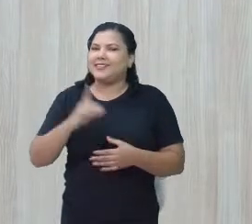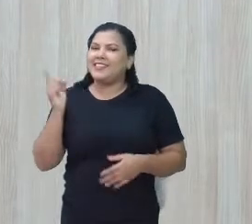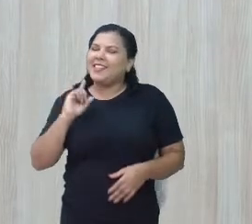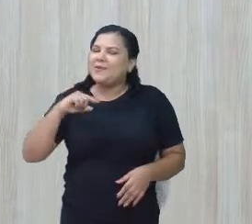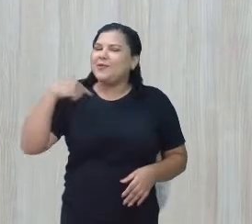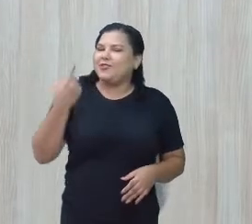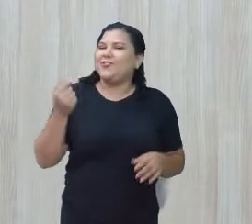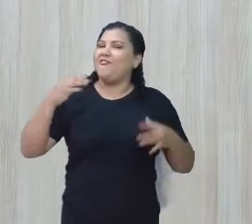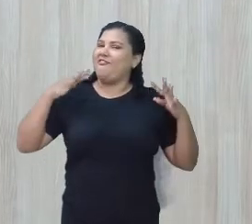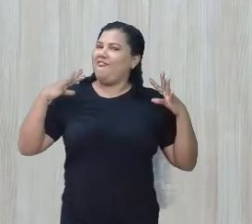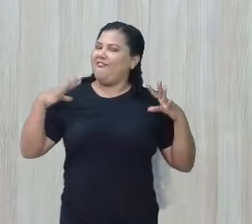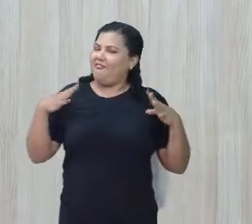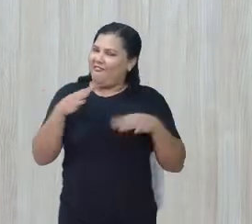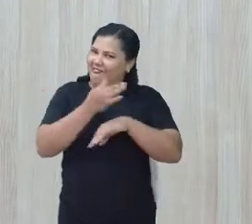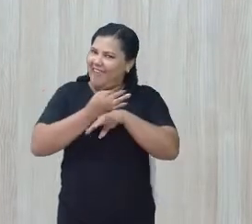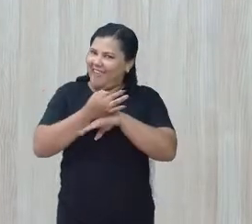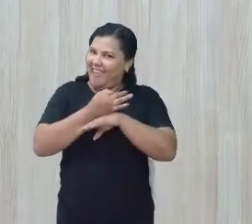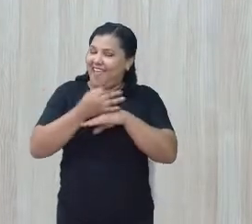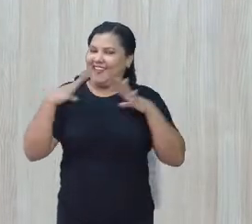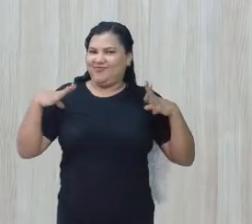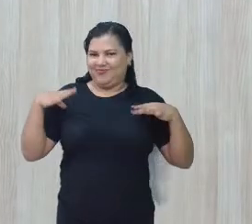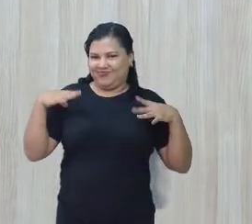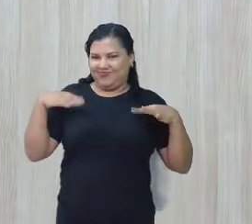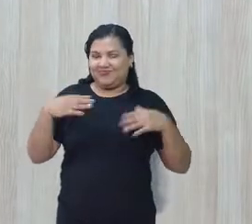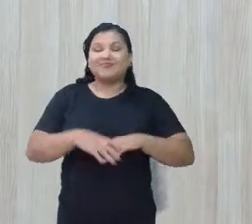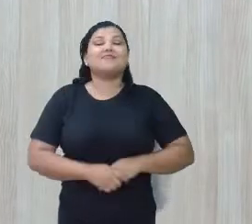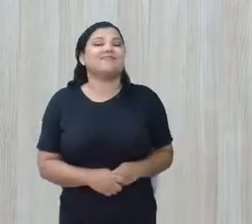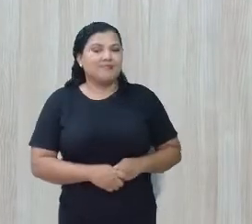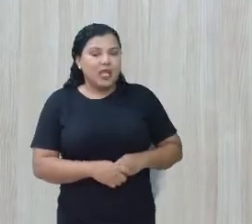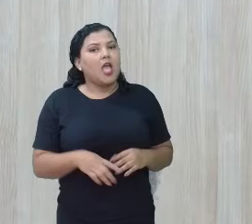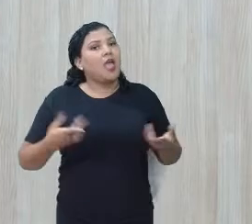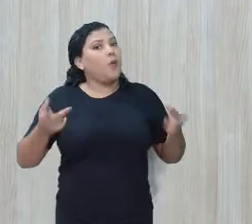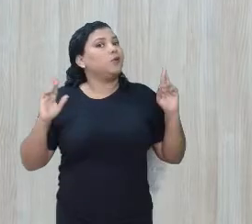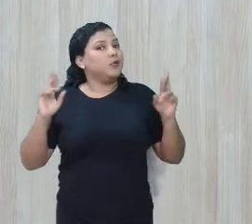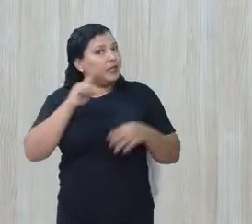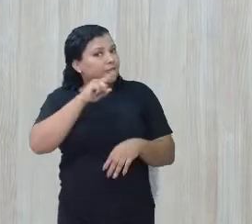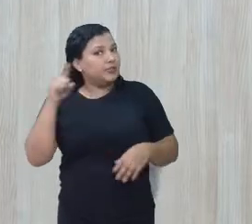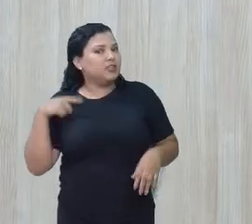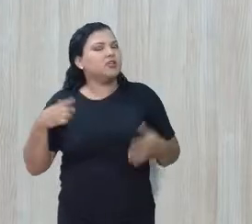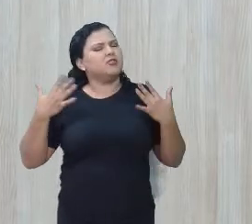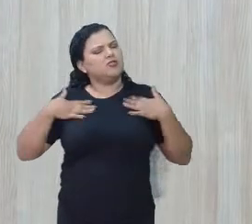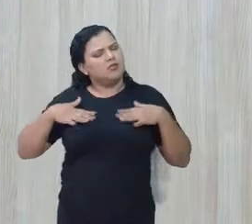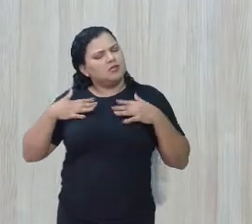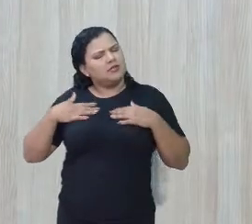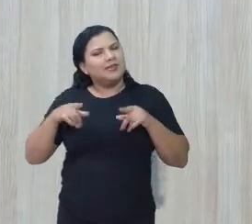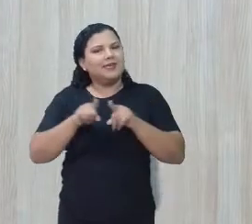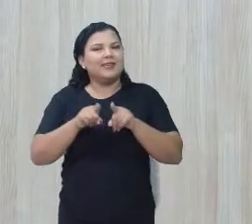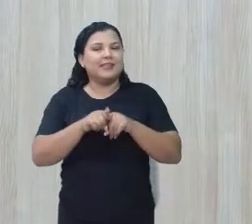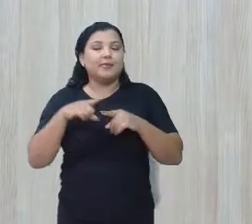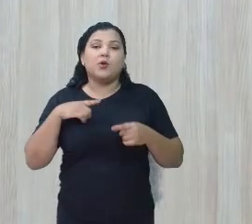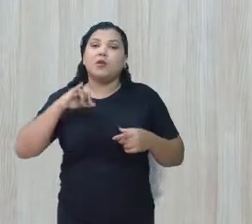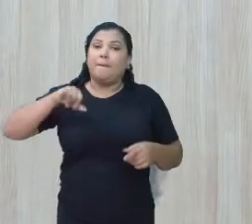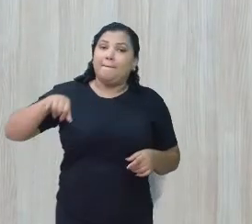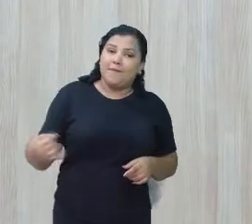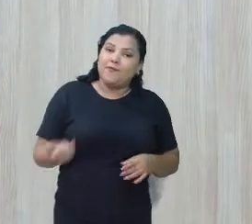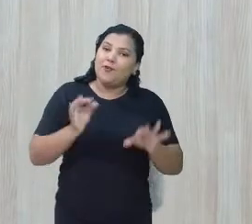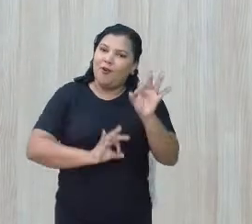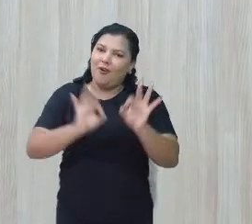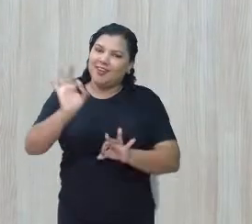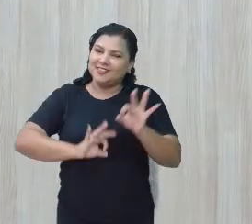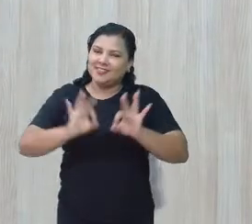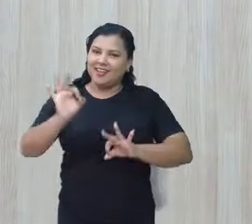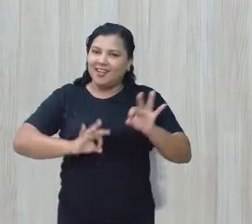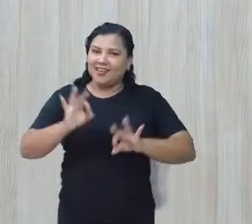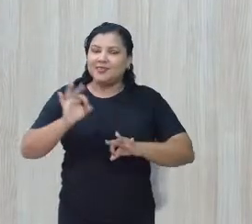desse feriadão. Espero que vocês tenham descansado, mas também espero que vocês tenham aproveitado a oportunidade de organizar